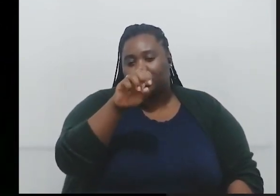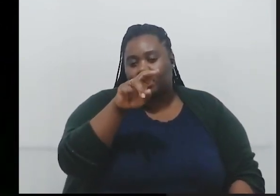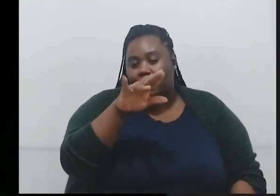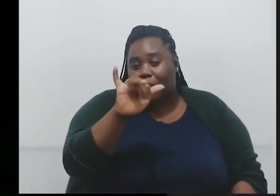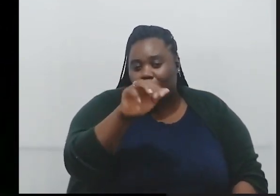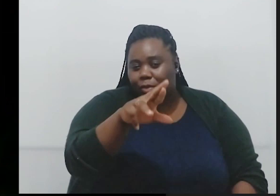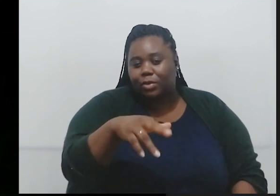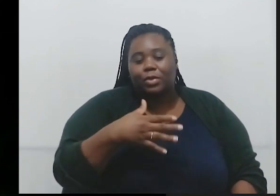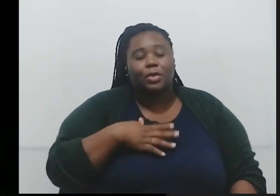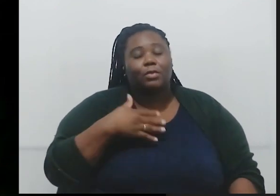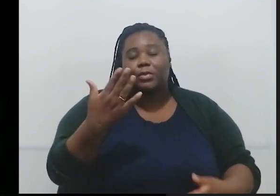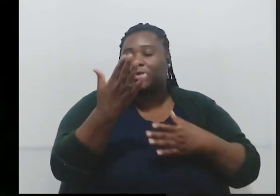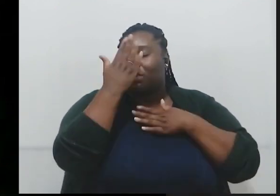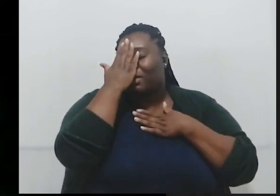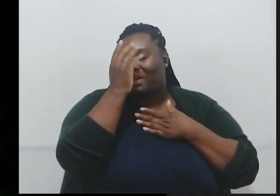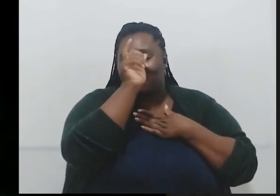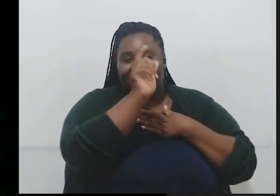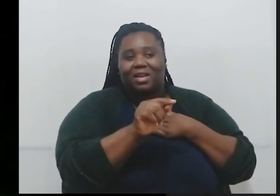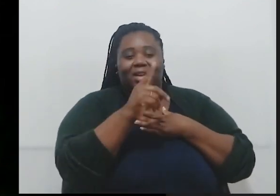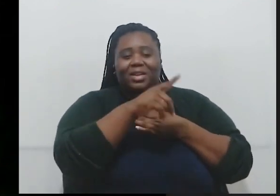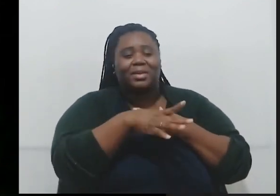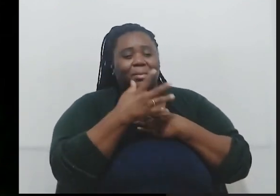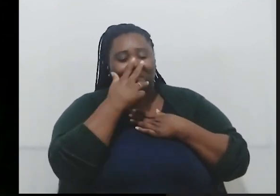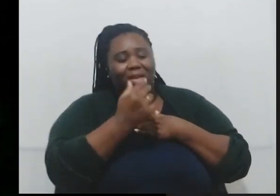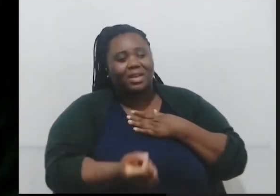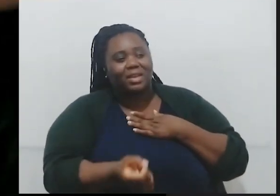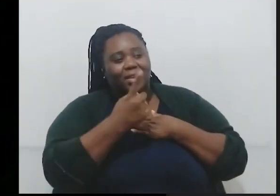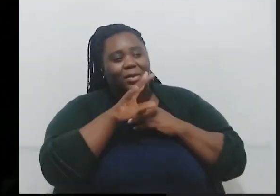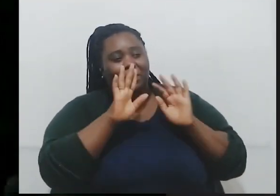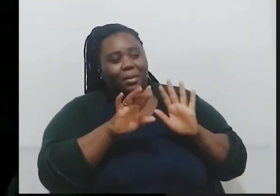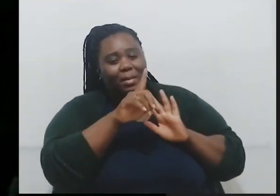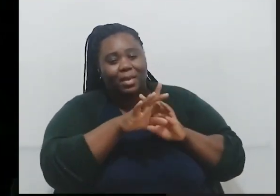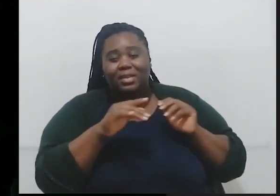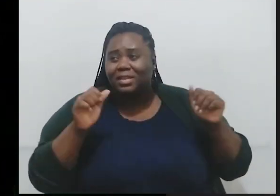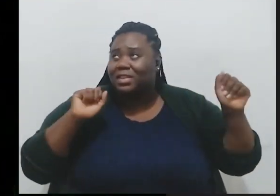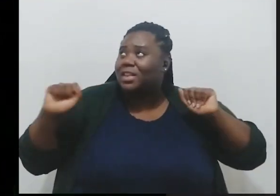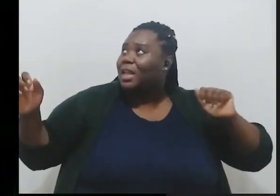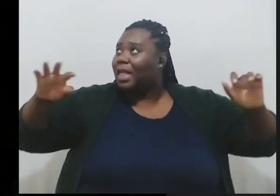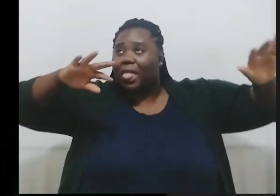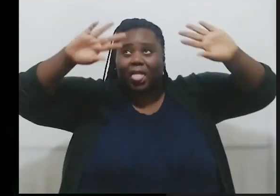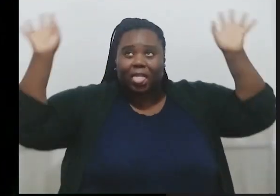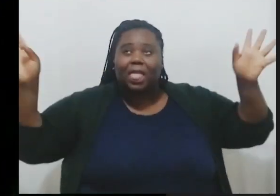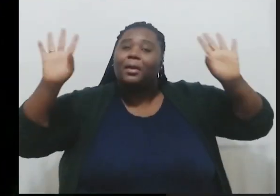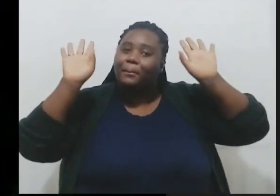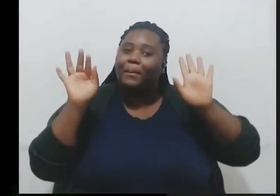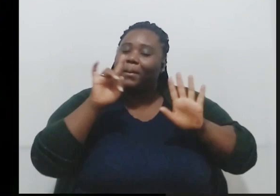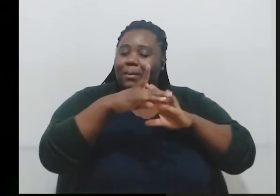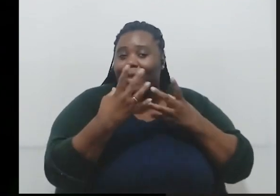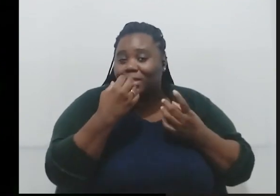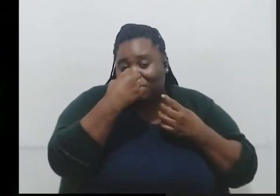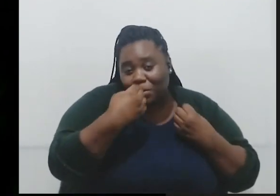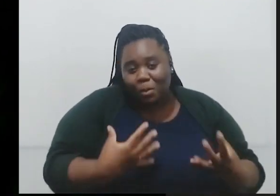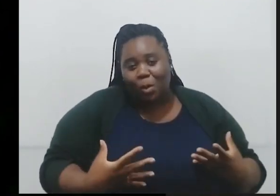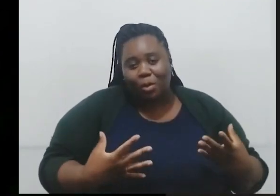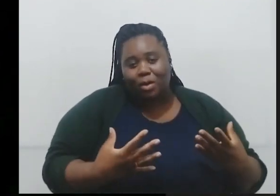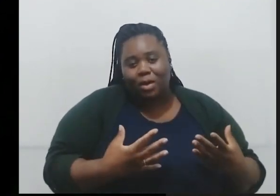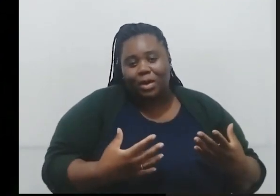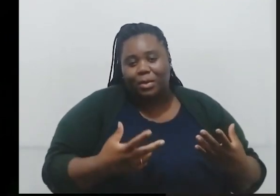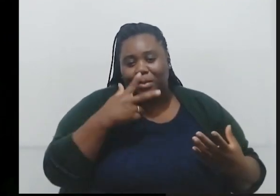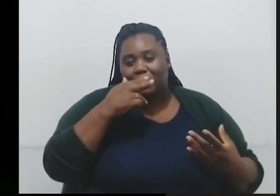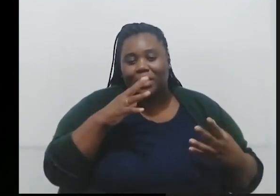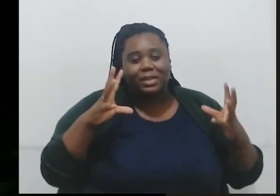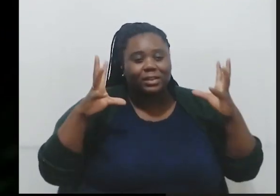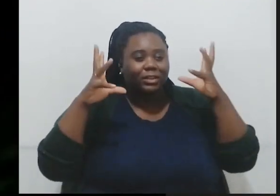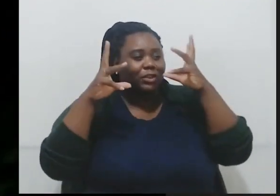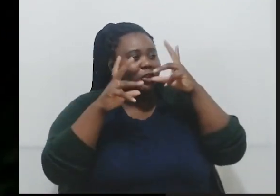sou grata a essa pessoa esquisitíssima, latina, exagerada, com aquelas cores saturadas, e aquela lama, né,